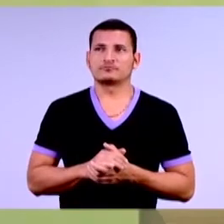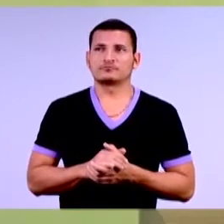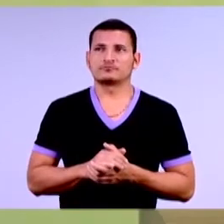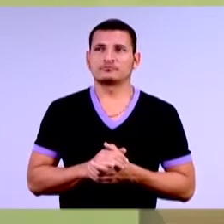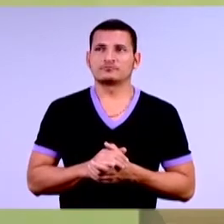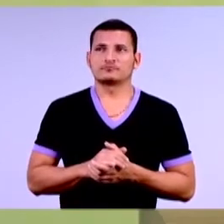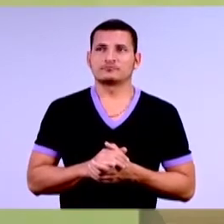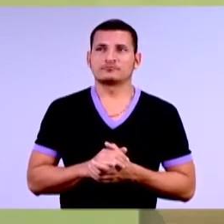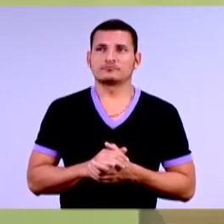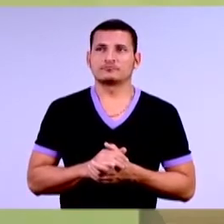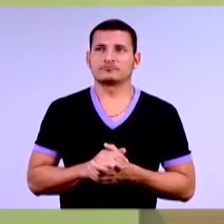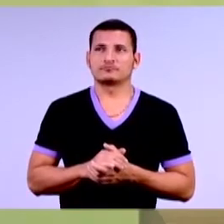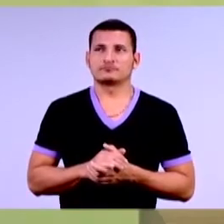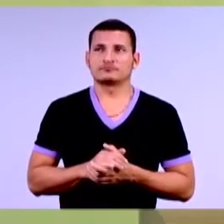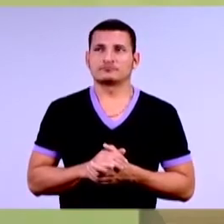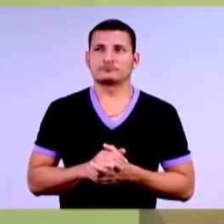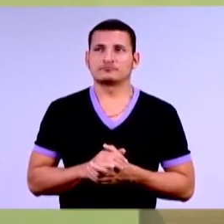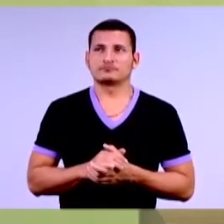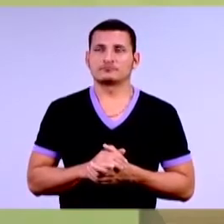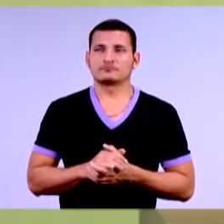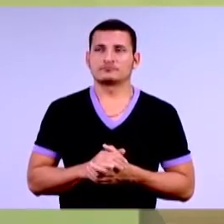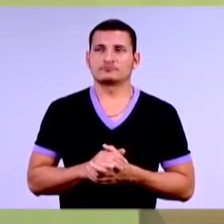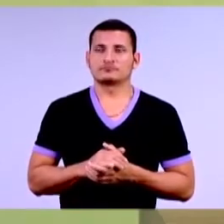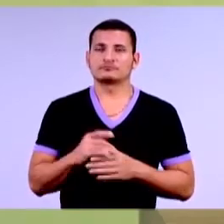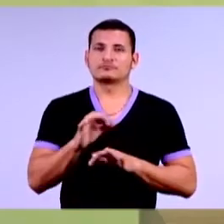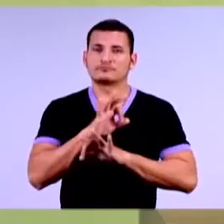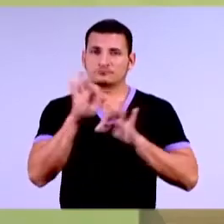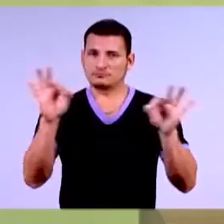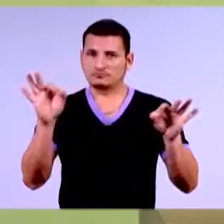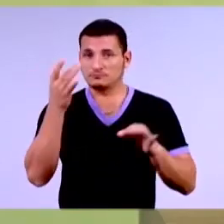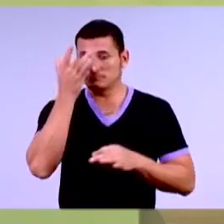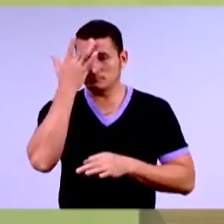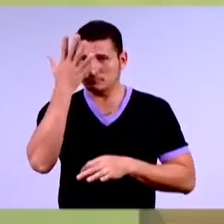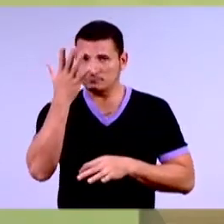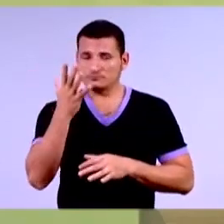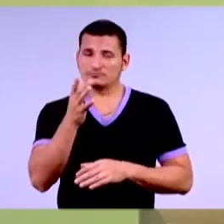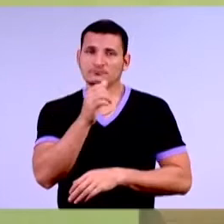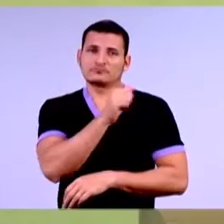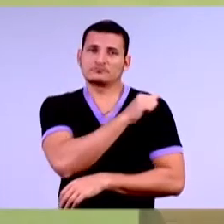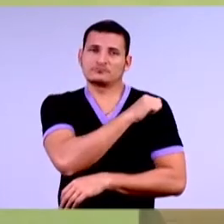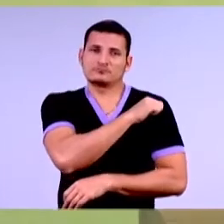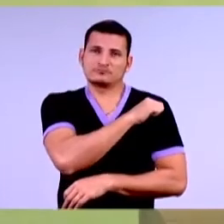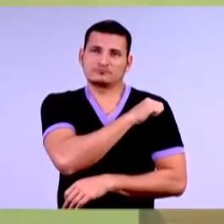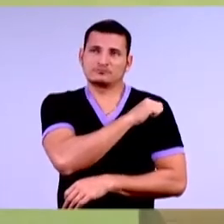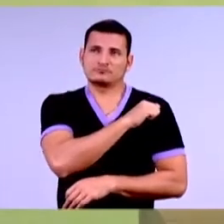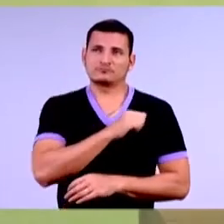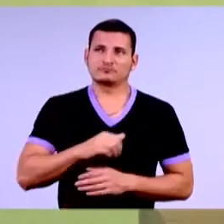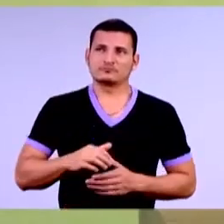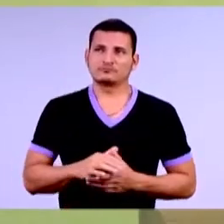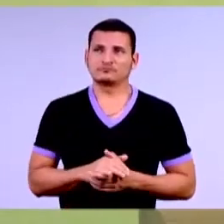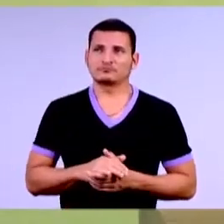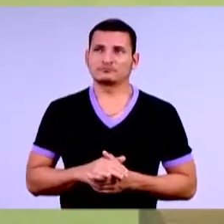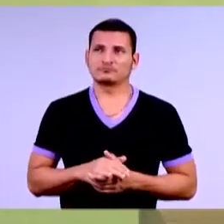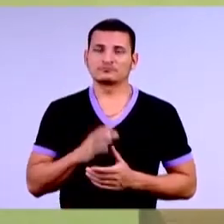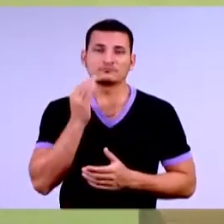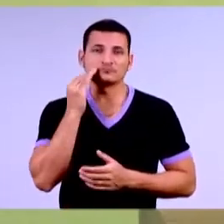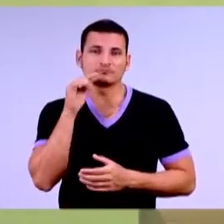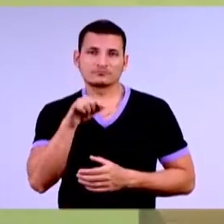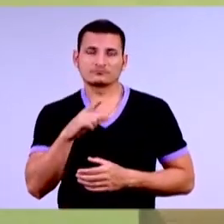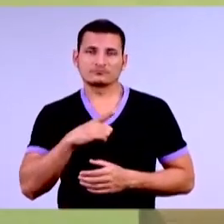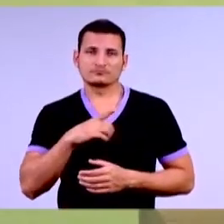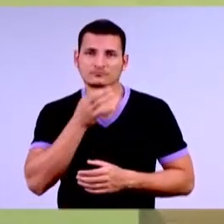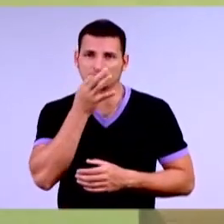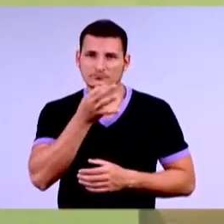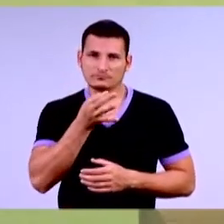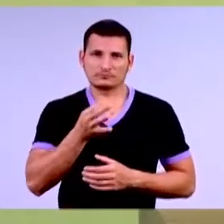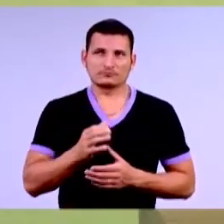que mais com certeza iria facilitar muito para os alunos deixa eu ver o que ele faz o comentário